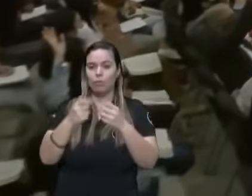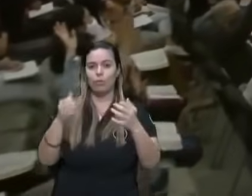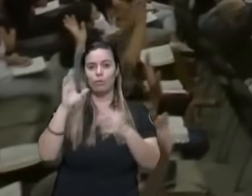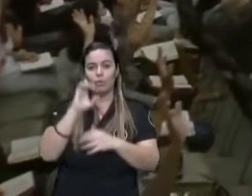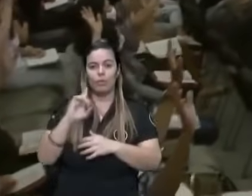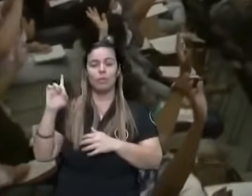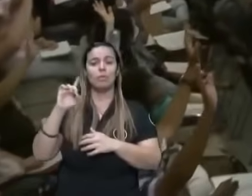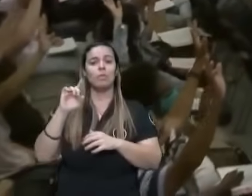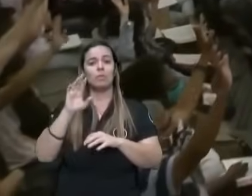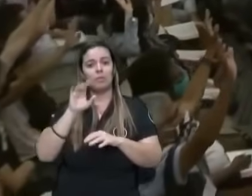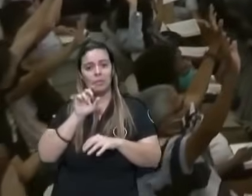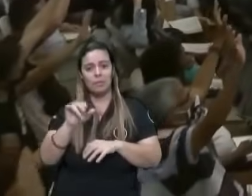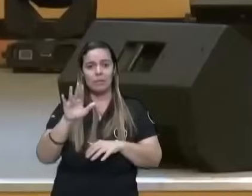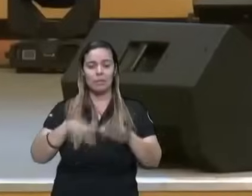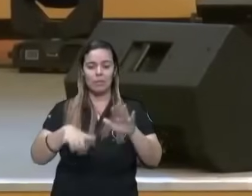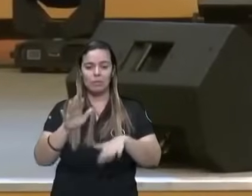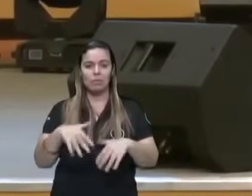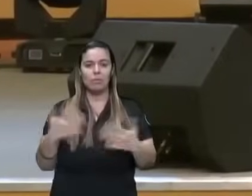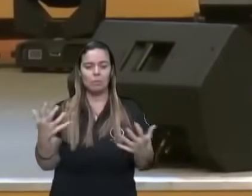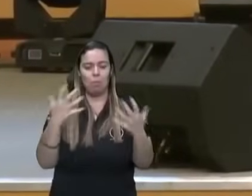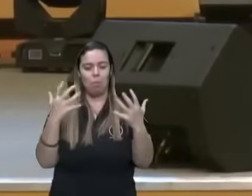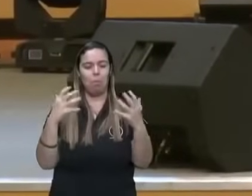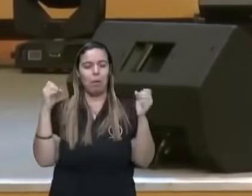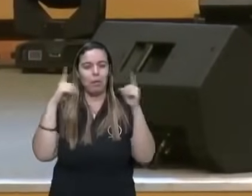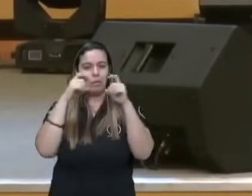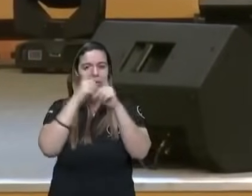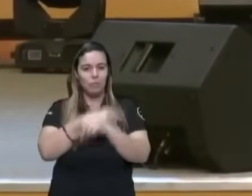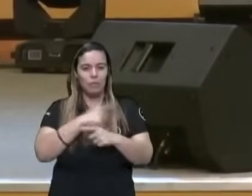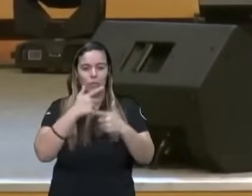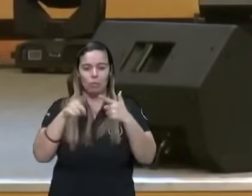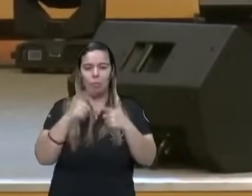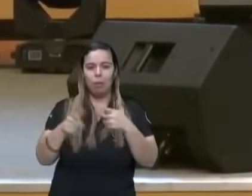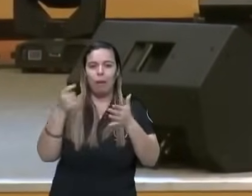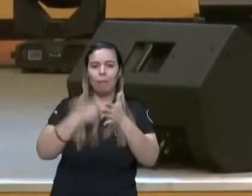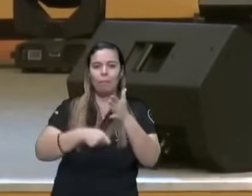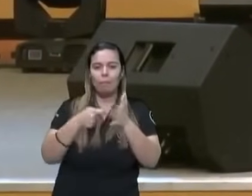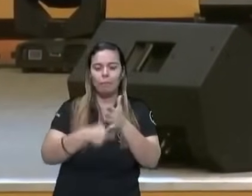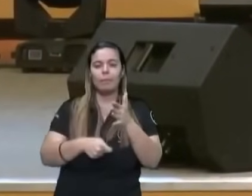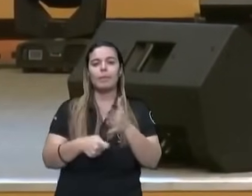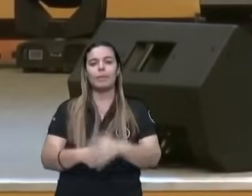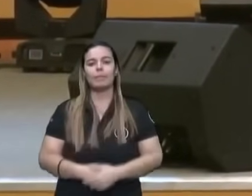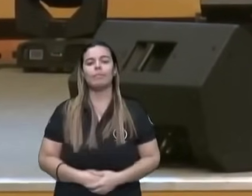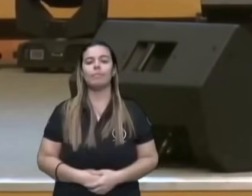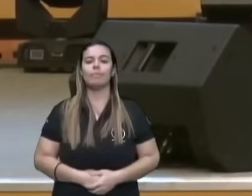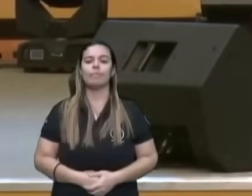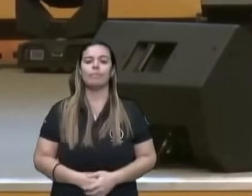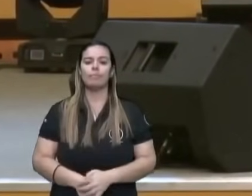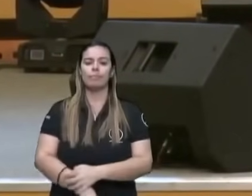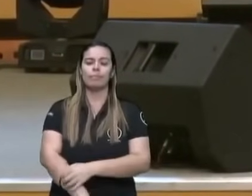mesmo diante de adversidades, de lutas e tribulações.